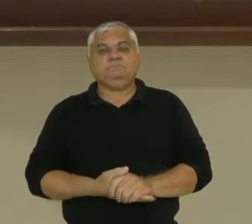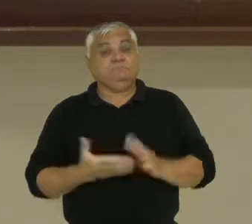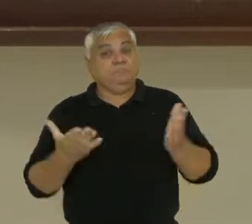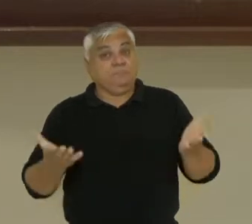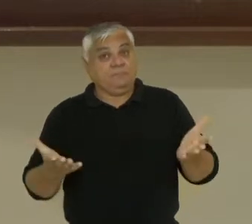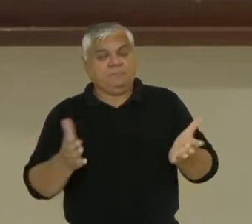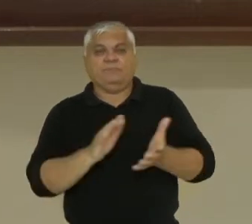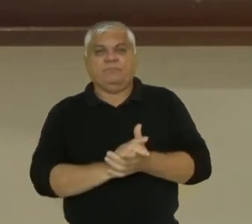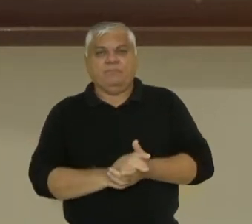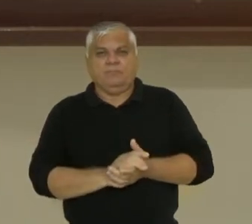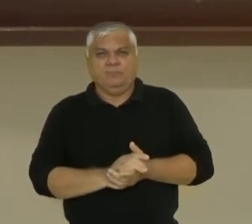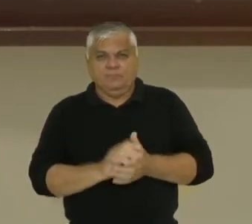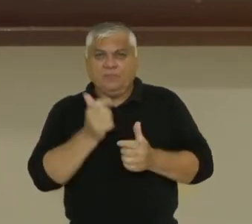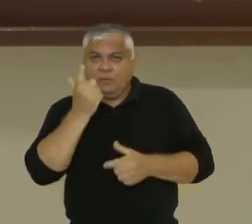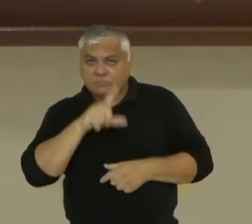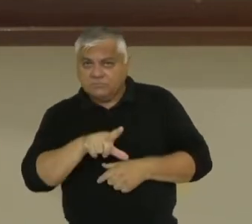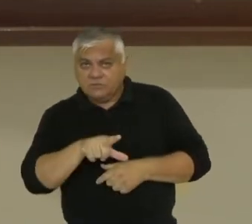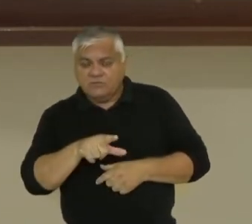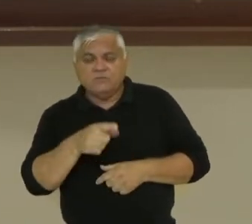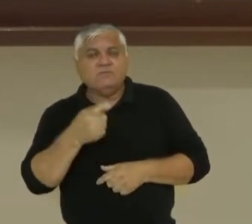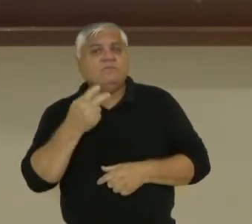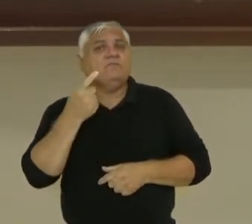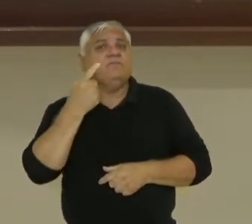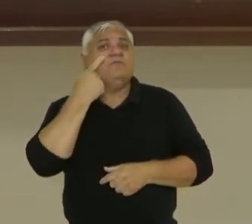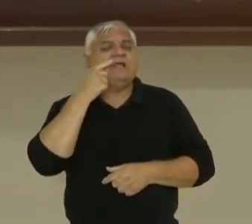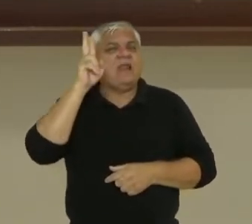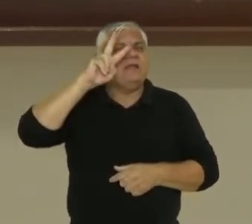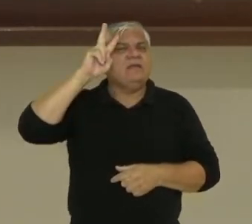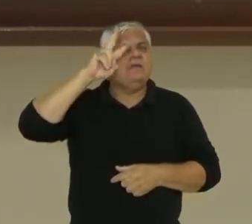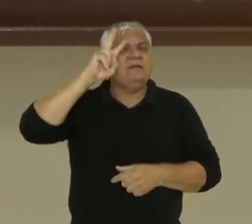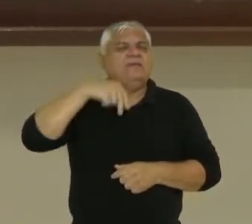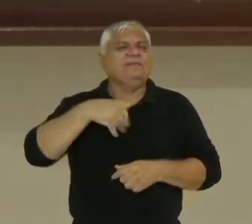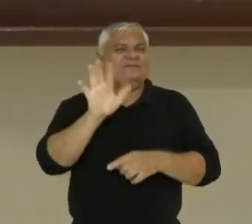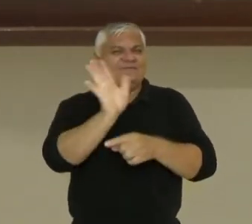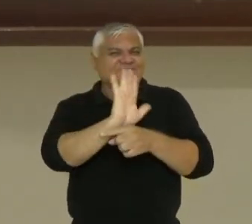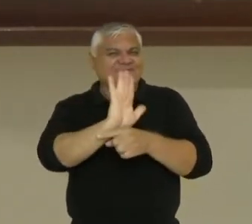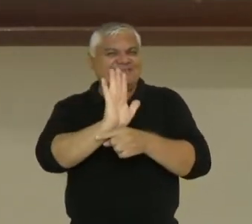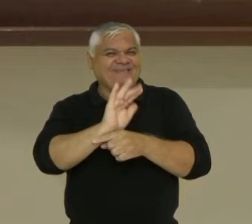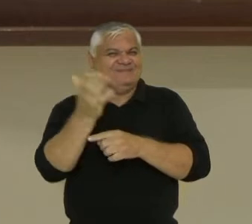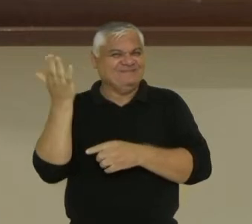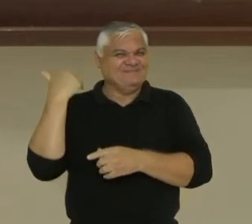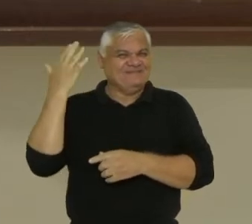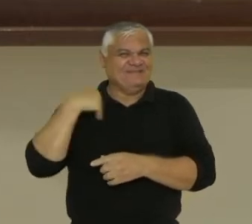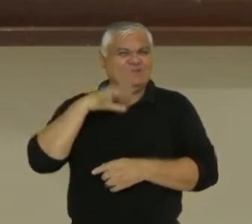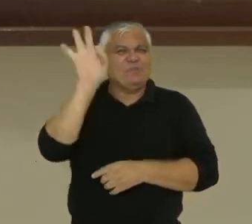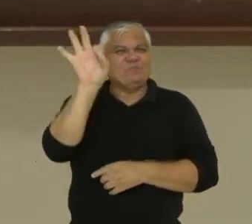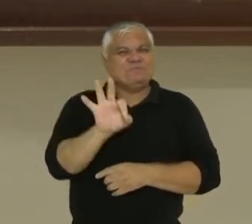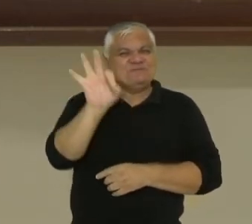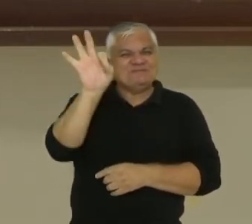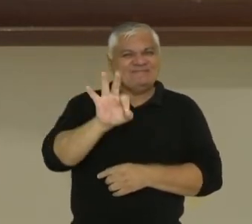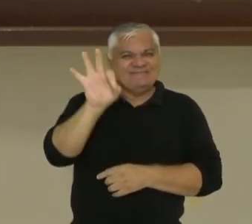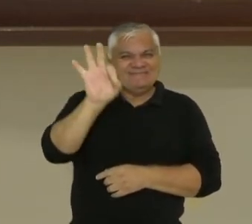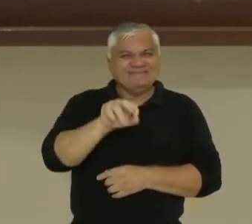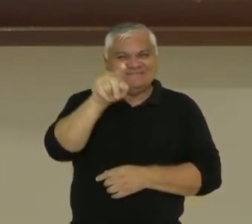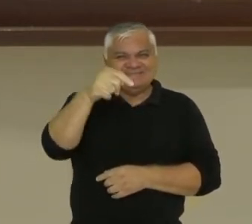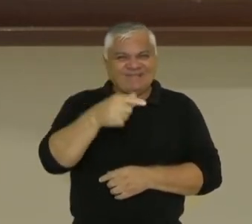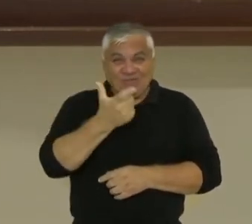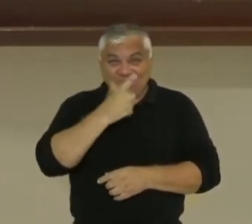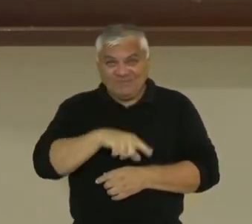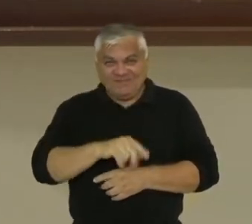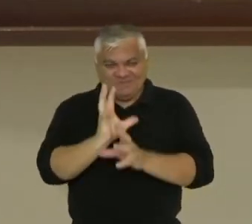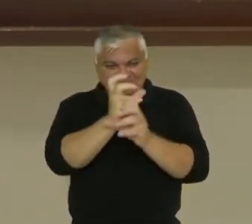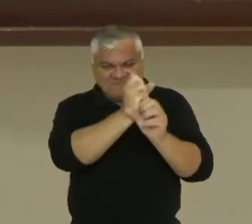Então, galera, tranquilo, vamos ver se vocês lembram daqueles vídeos anteriores que a gente falou de porcentagem, para ver se vocês conseguiram calcular, que são